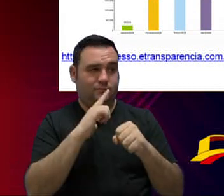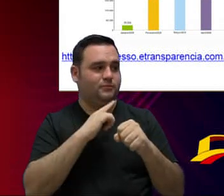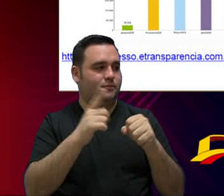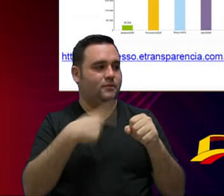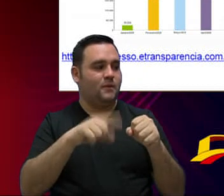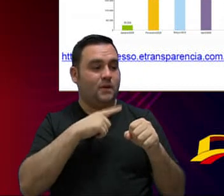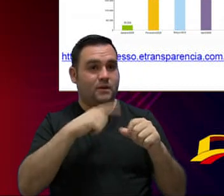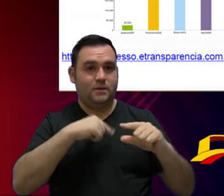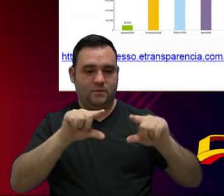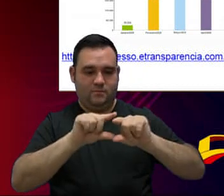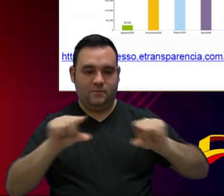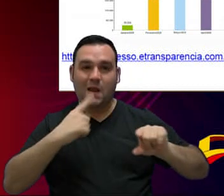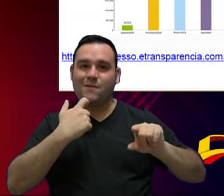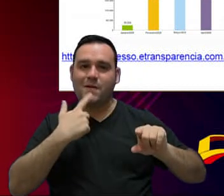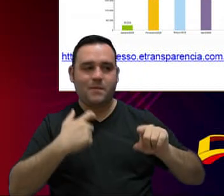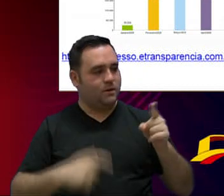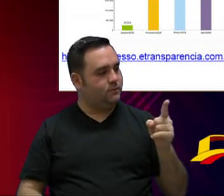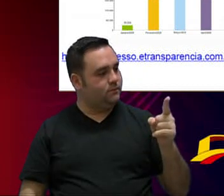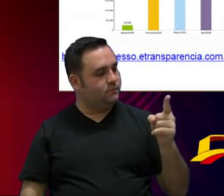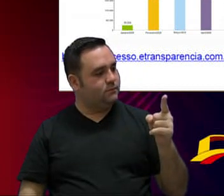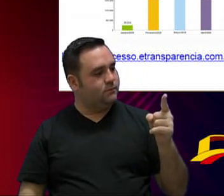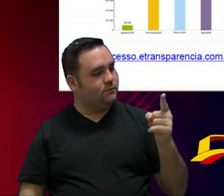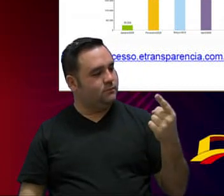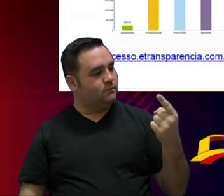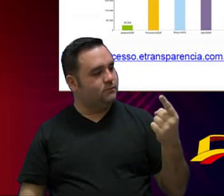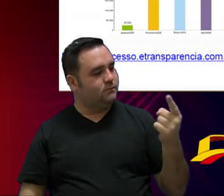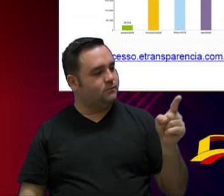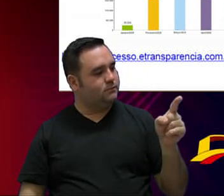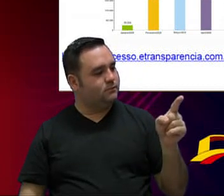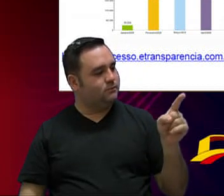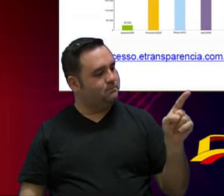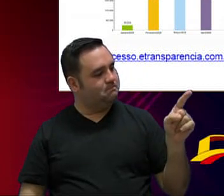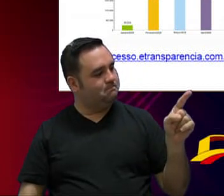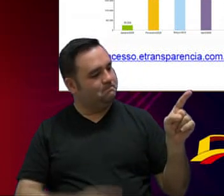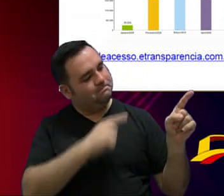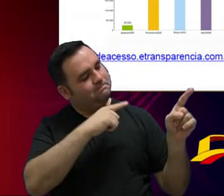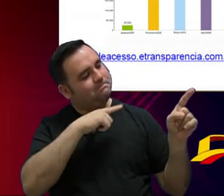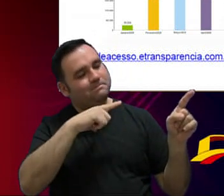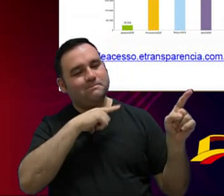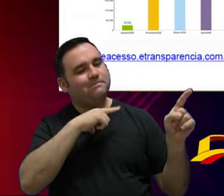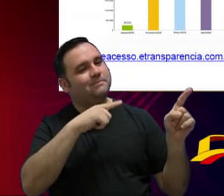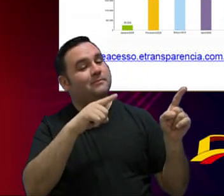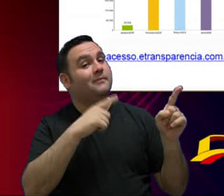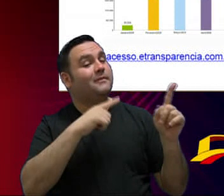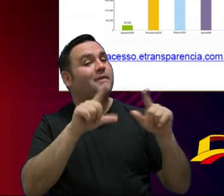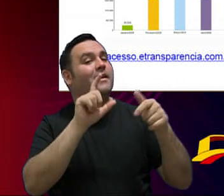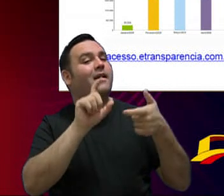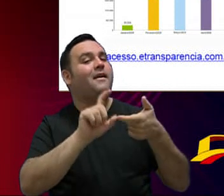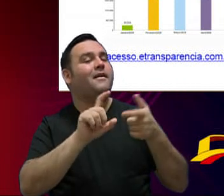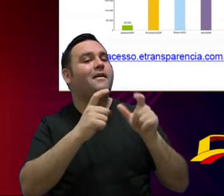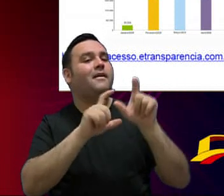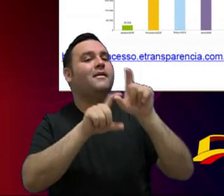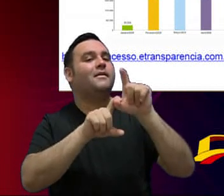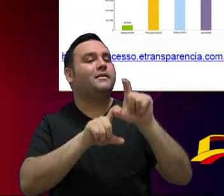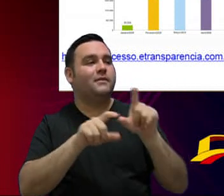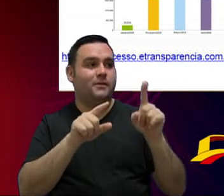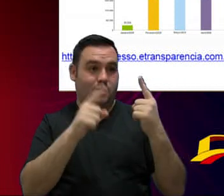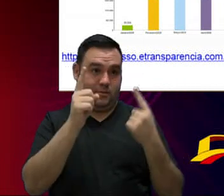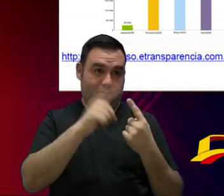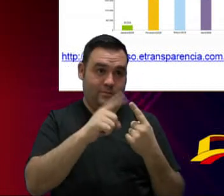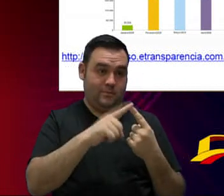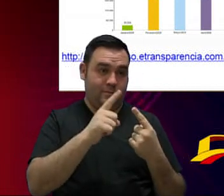então tá lá bem abaixo no portal da transparência os links é o mundo